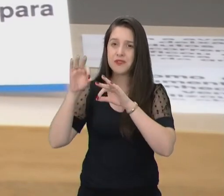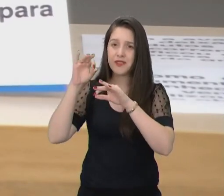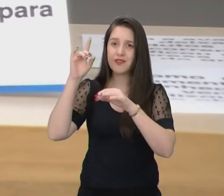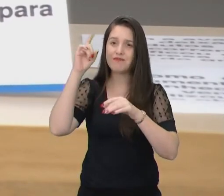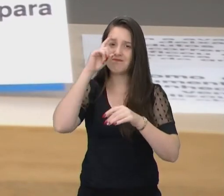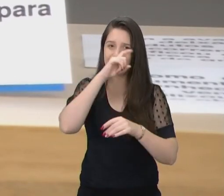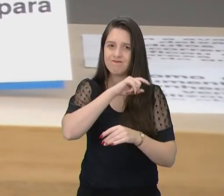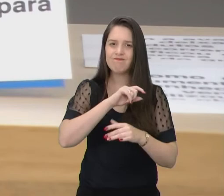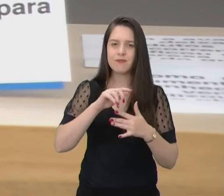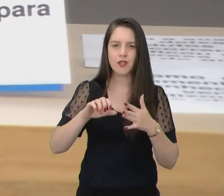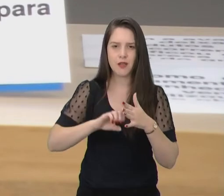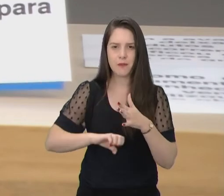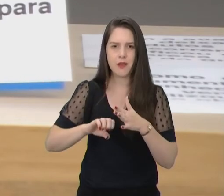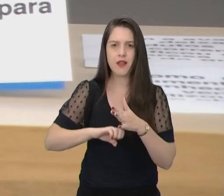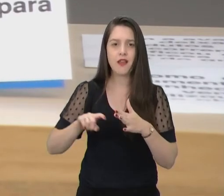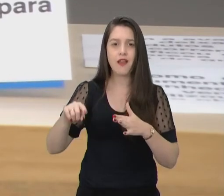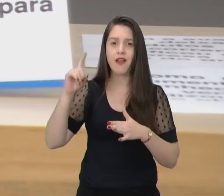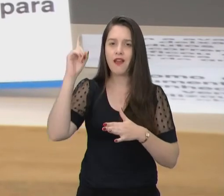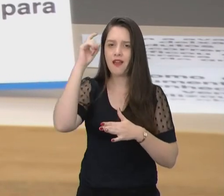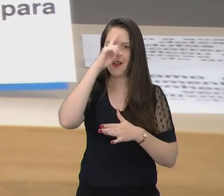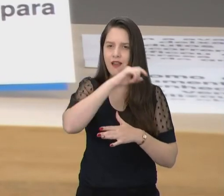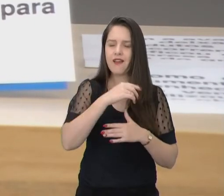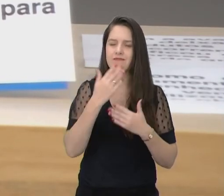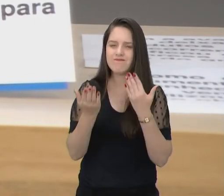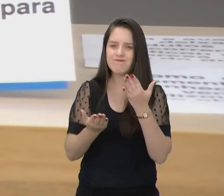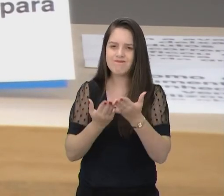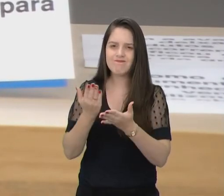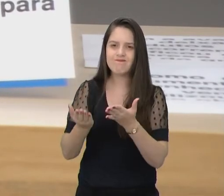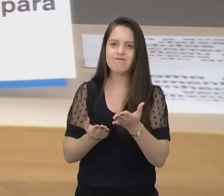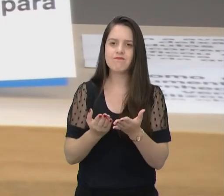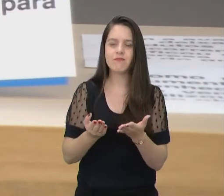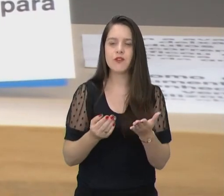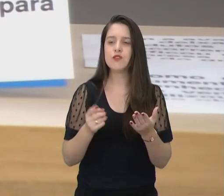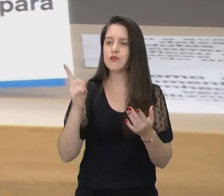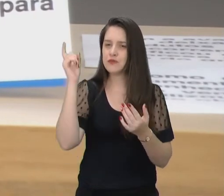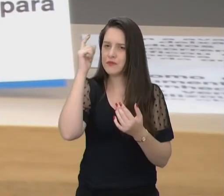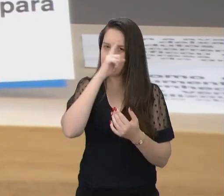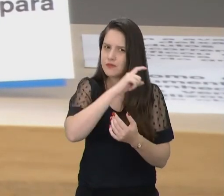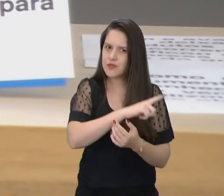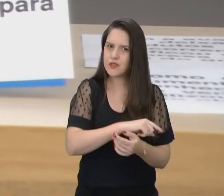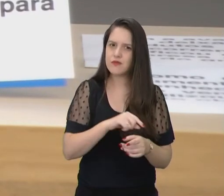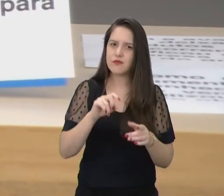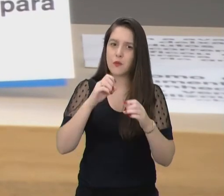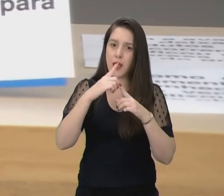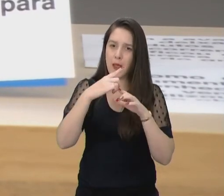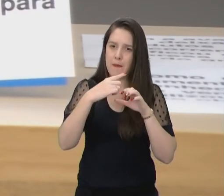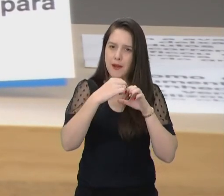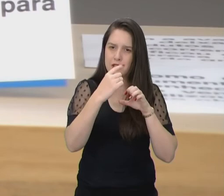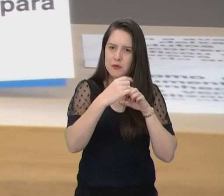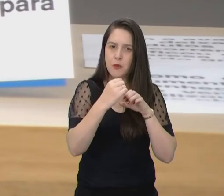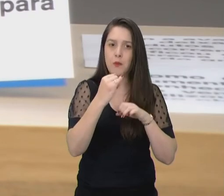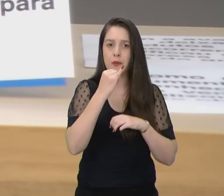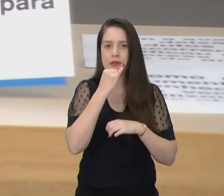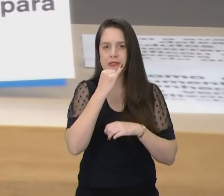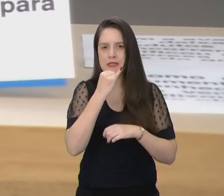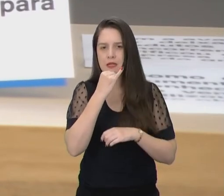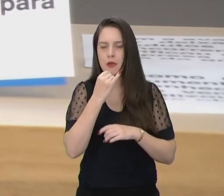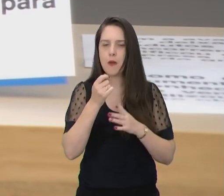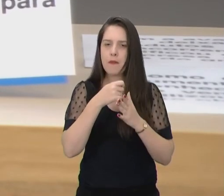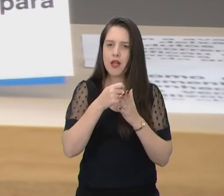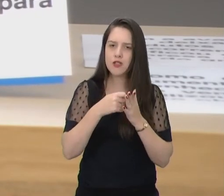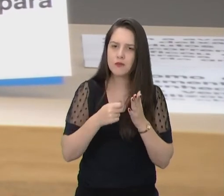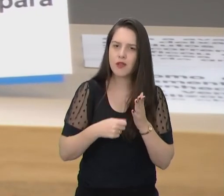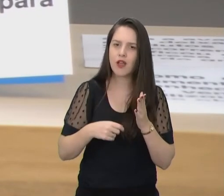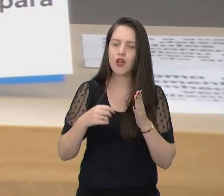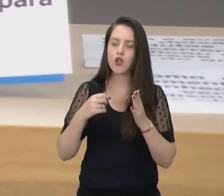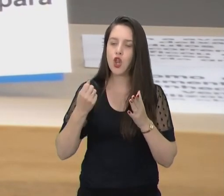Essa dificuldade ficou muito evidente ao lidar com a parte burocrática do empreendimento, como, por exemplo, no preenchimento de